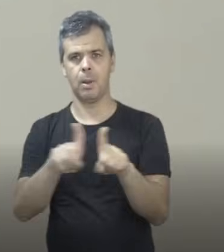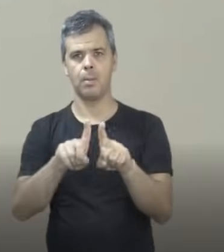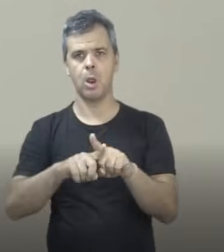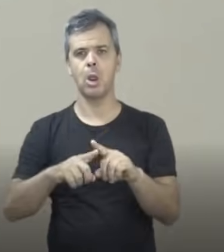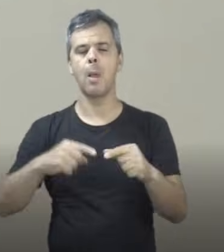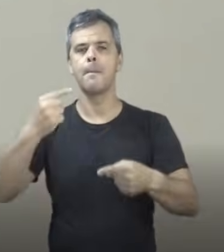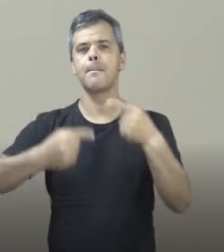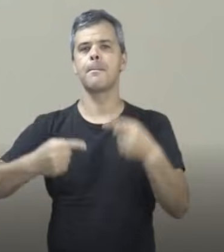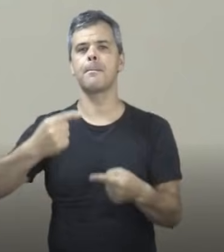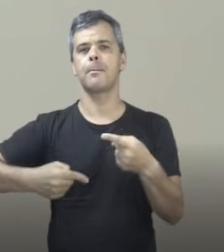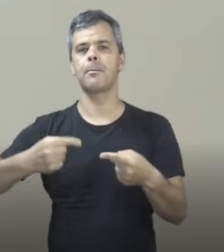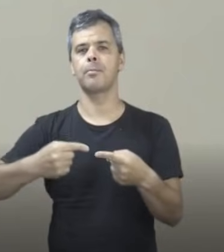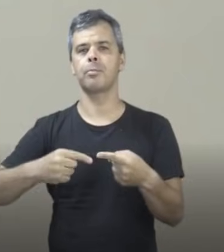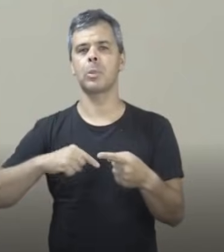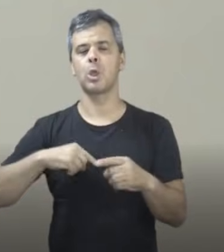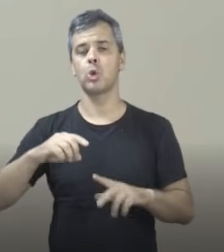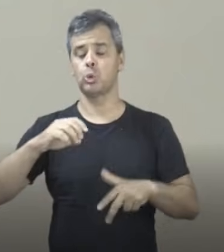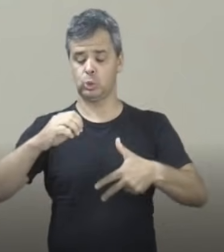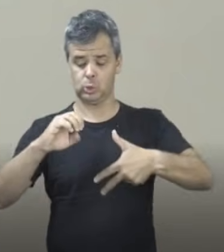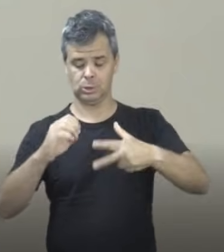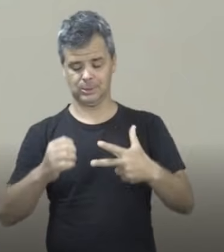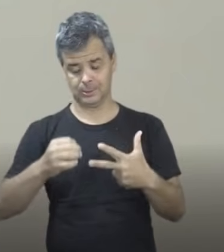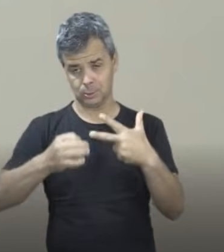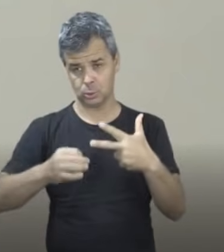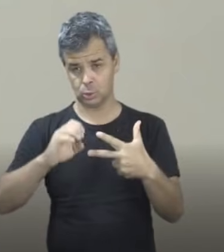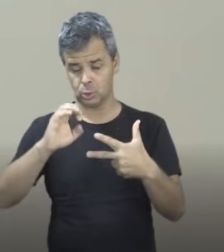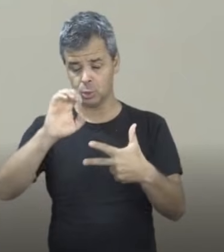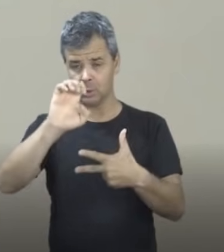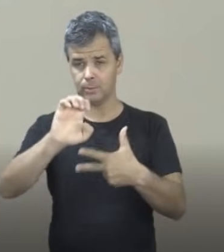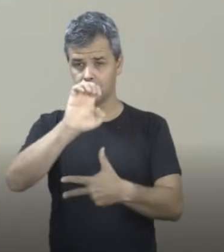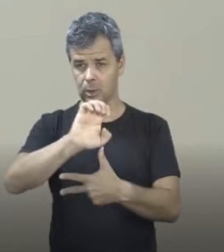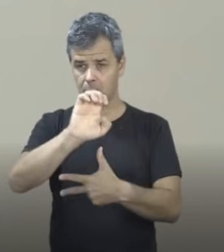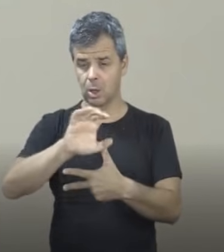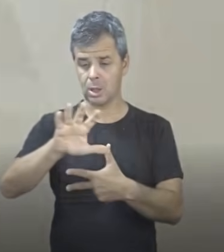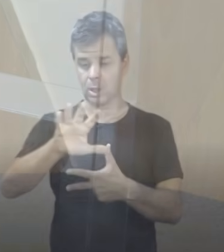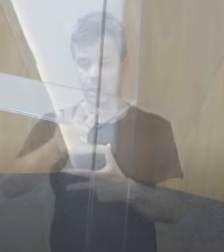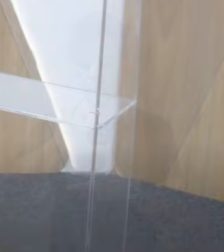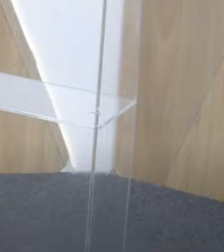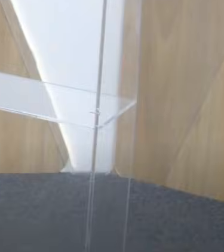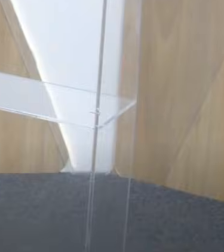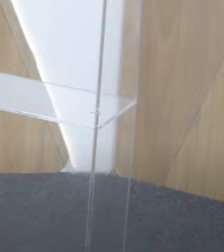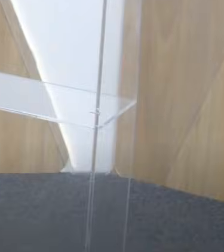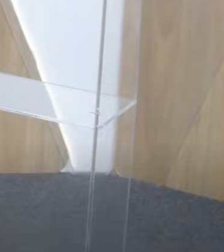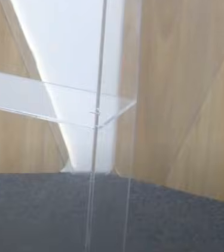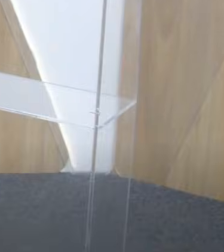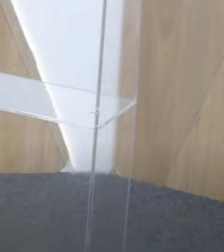própria política do Executivo no âmbito federal.